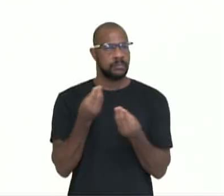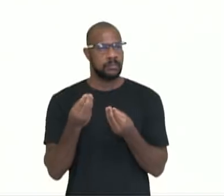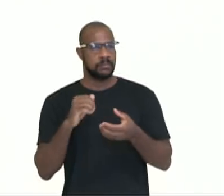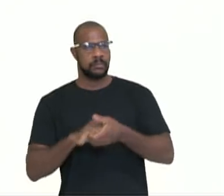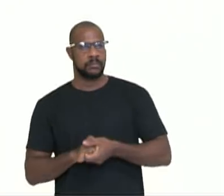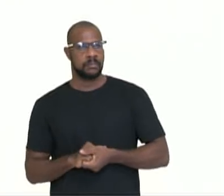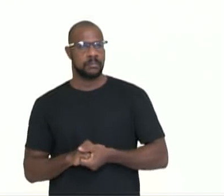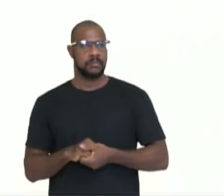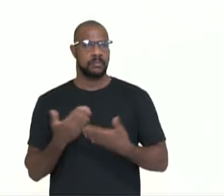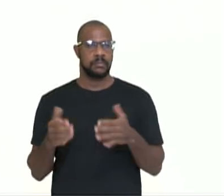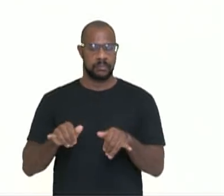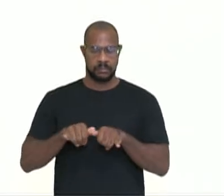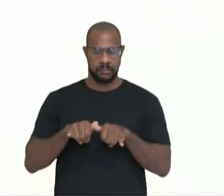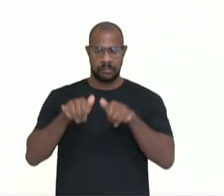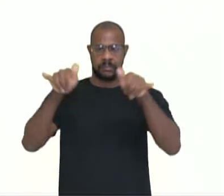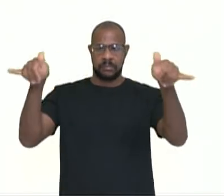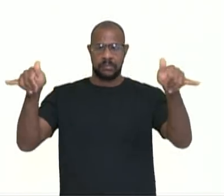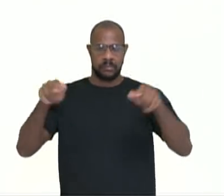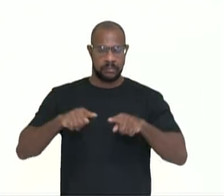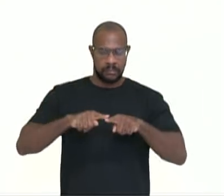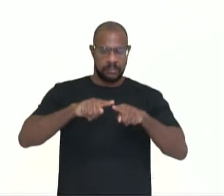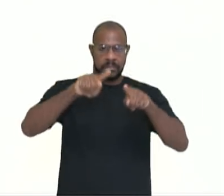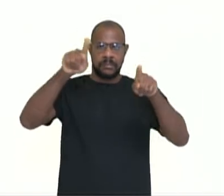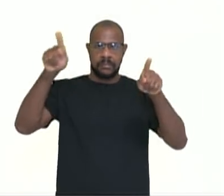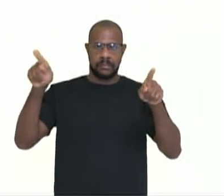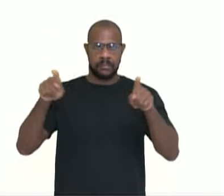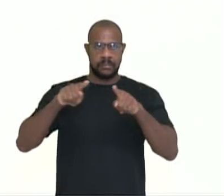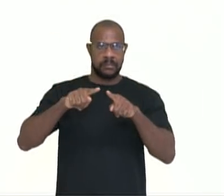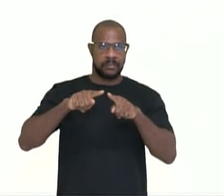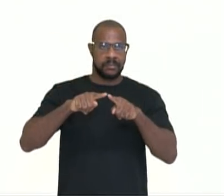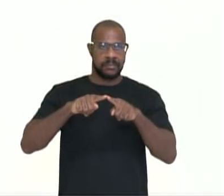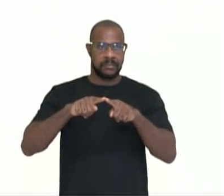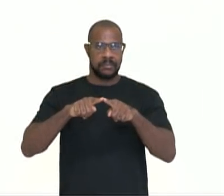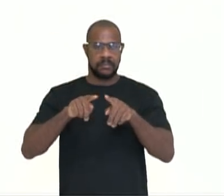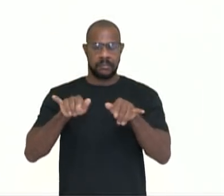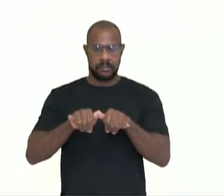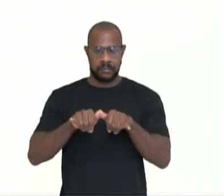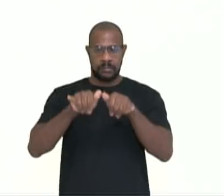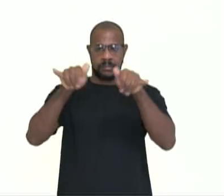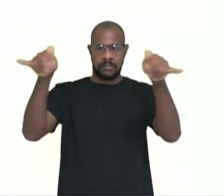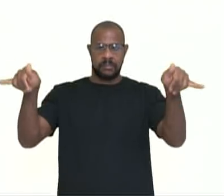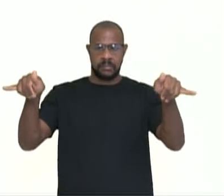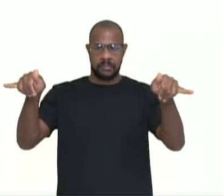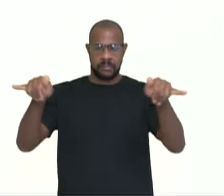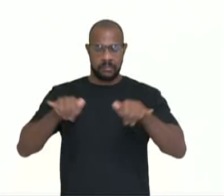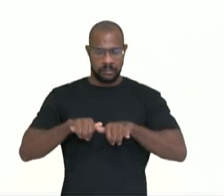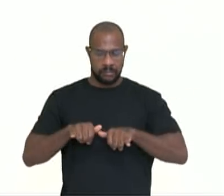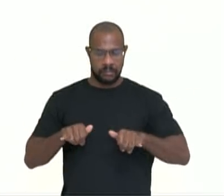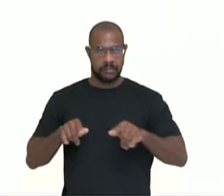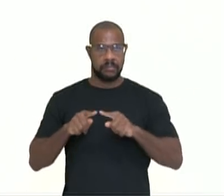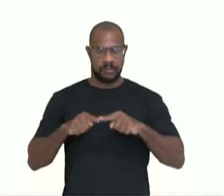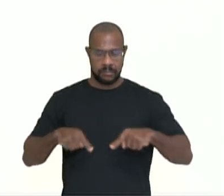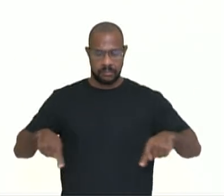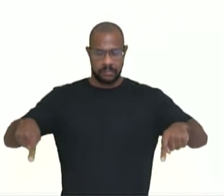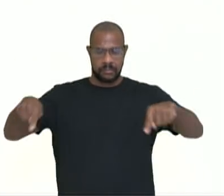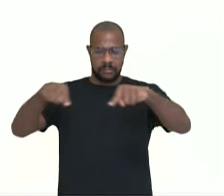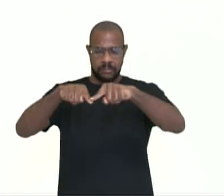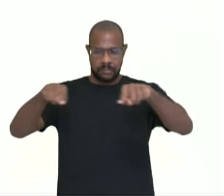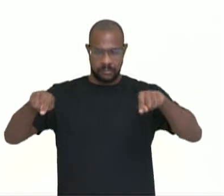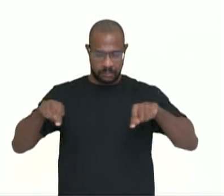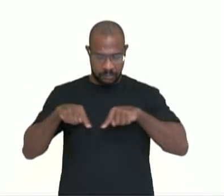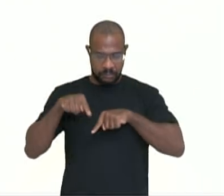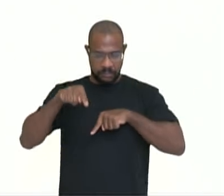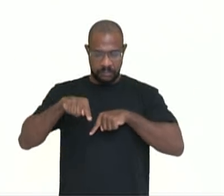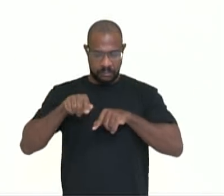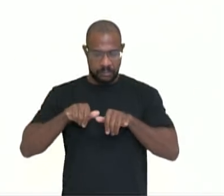um aeroporto circular, ou seja, que a pista seja no formato de uma circunferência. A gente imagina que essa